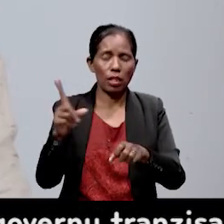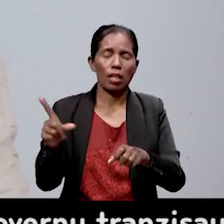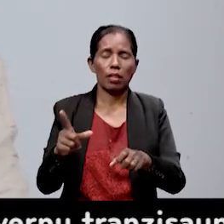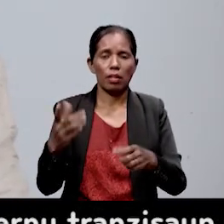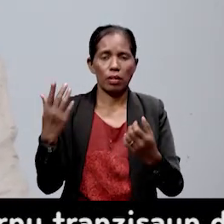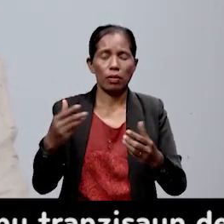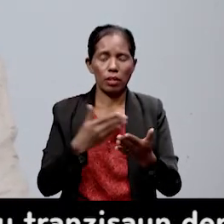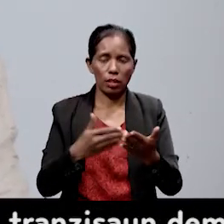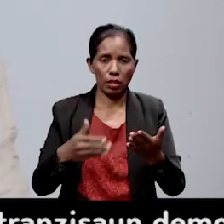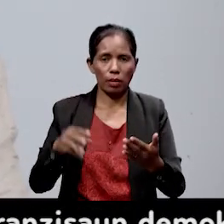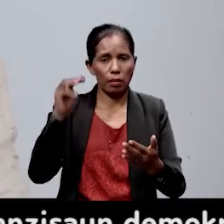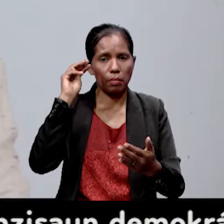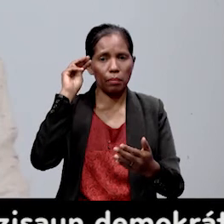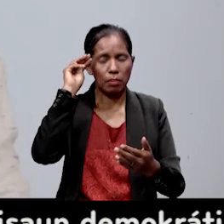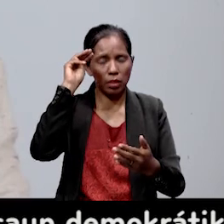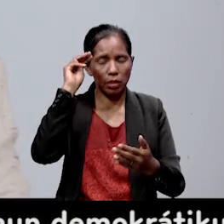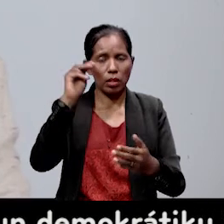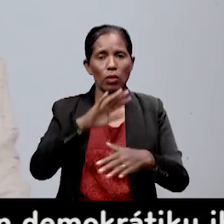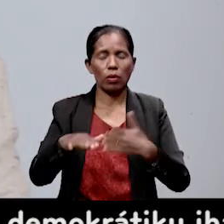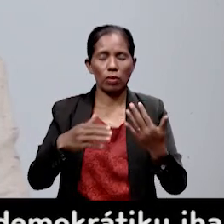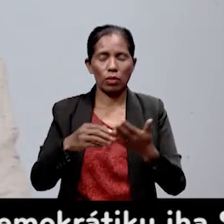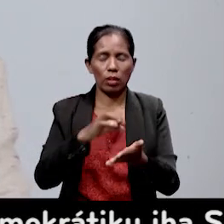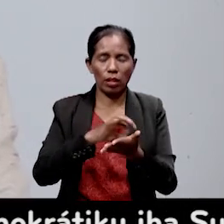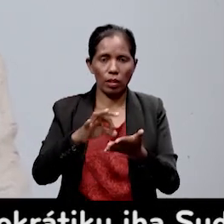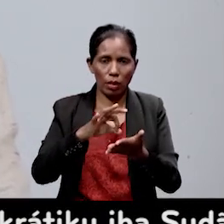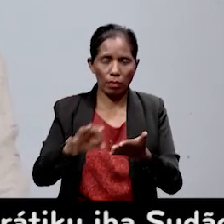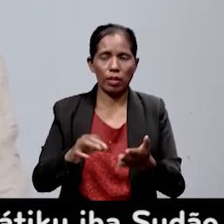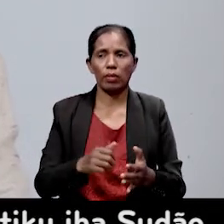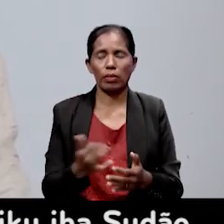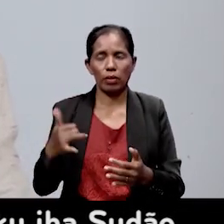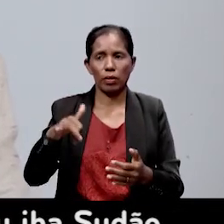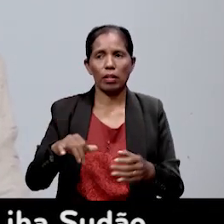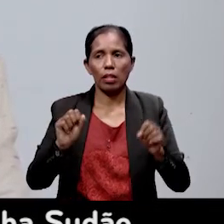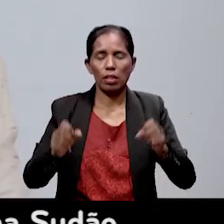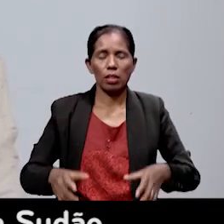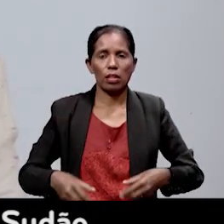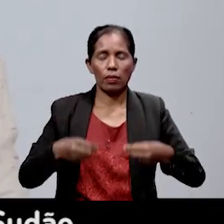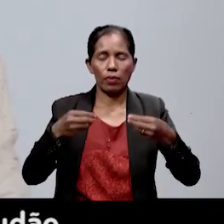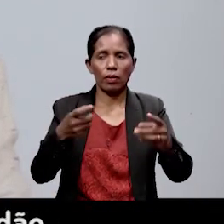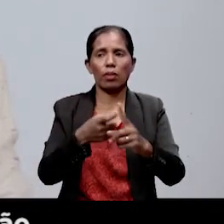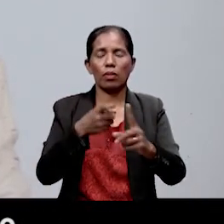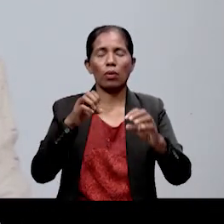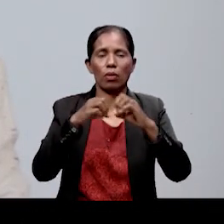na instalação Centro Nacional de Dados ou treinamento técnico nacional Sira, nem se oferece russi